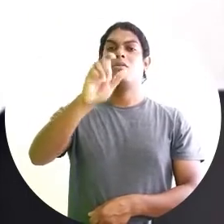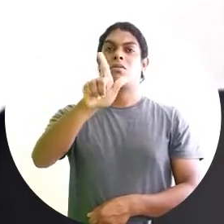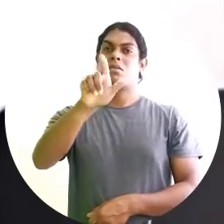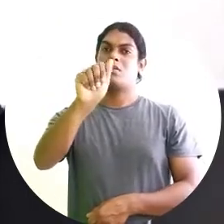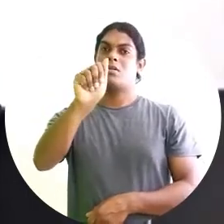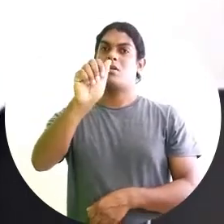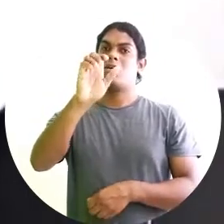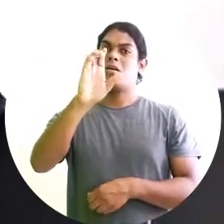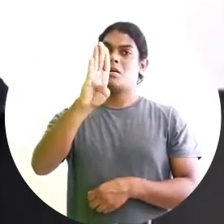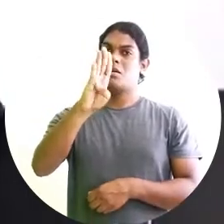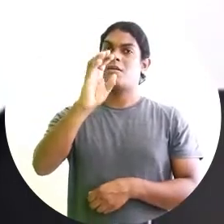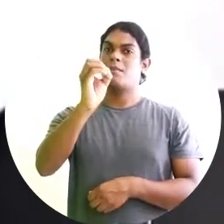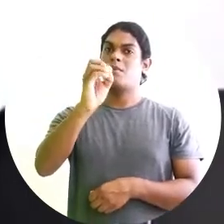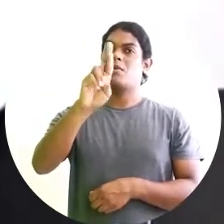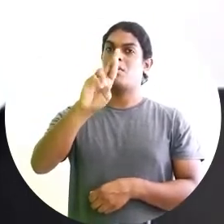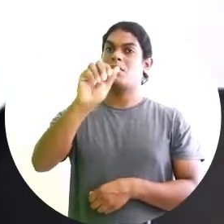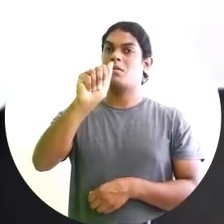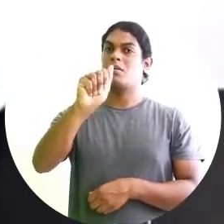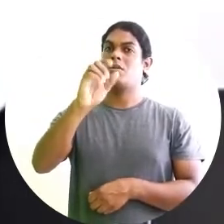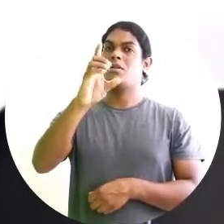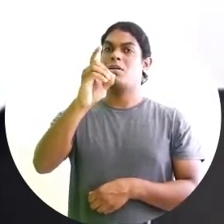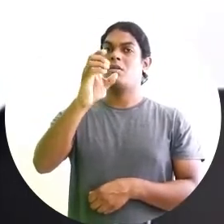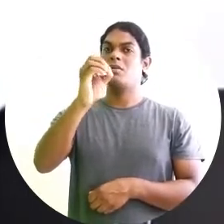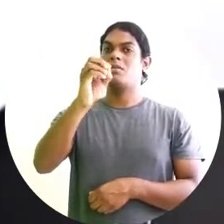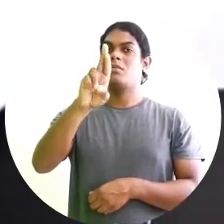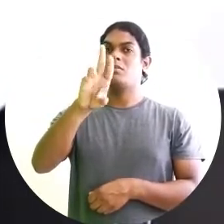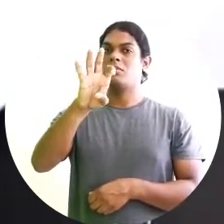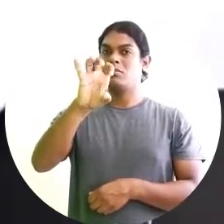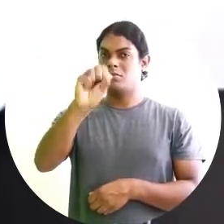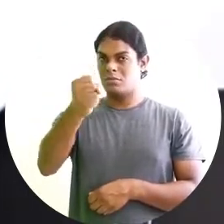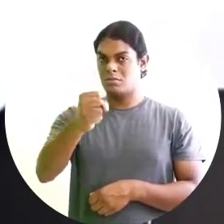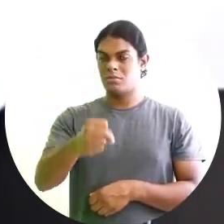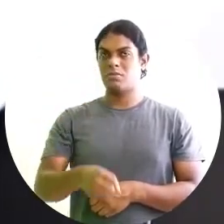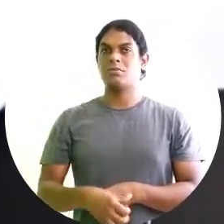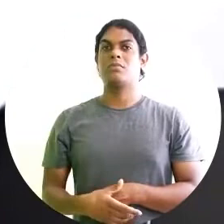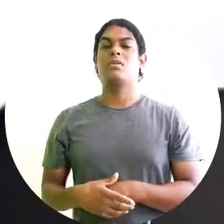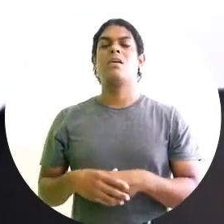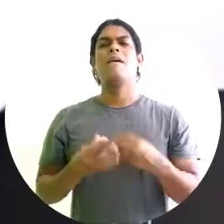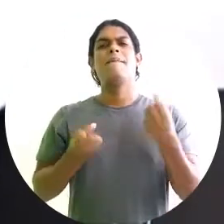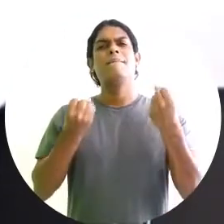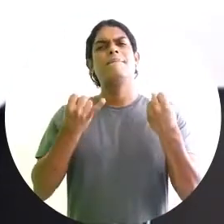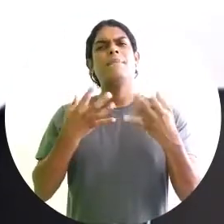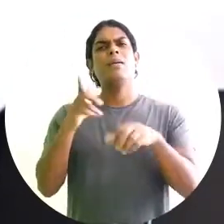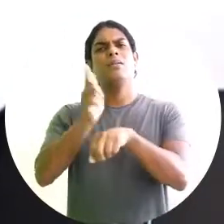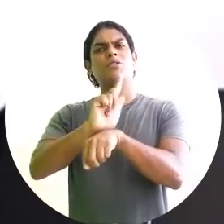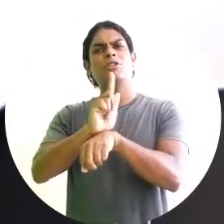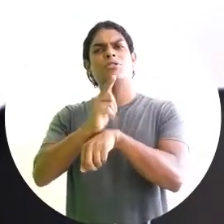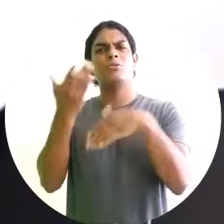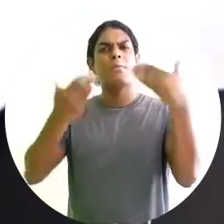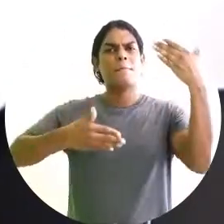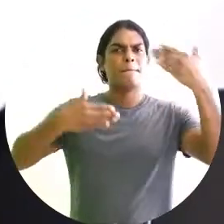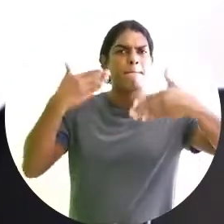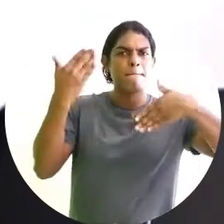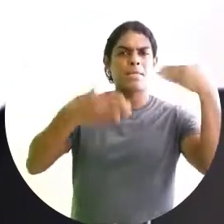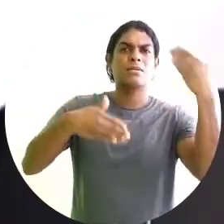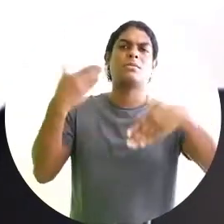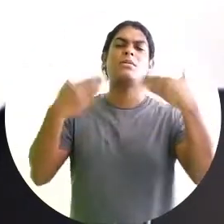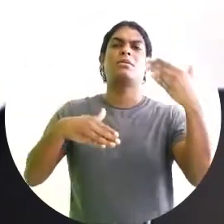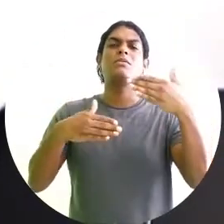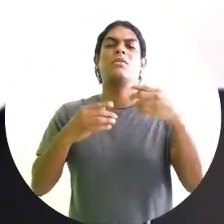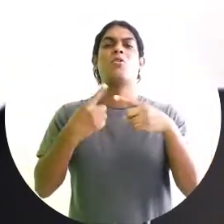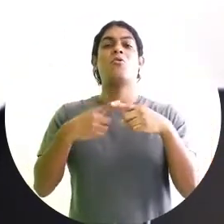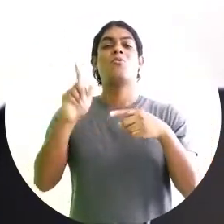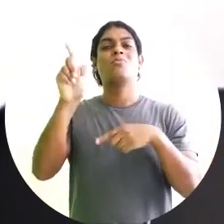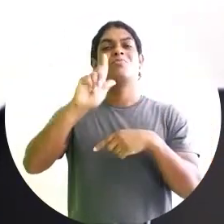relação trabalhista e sua legislação. Nós vamos falar mais ou menos de uma gestão participativa. A gestão participativa